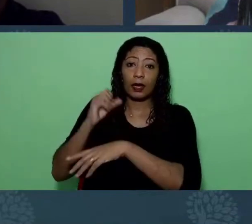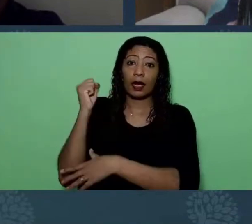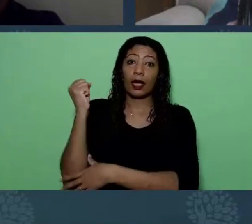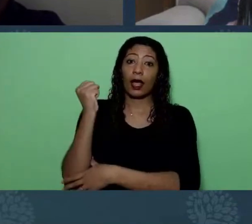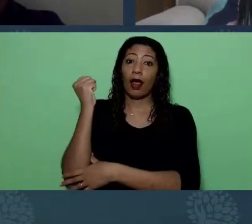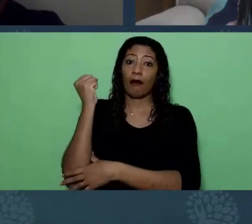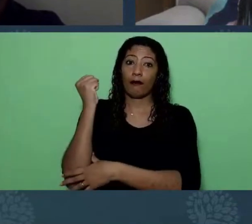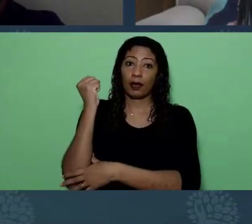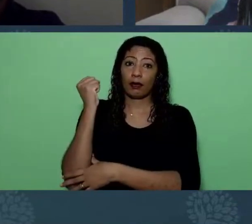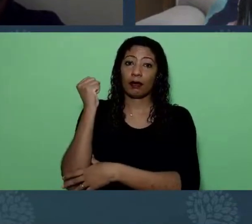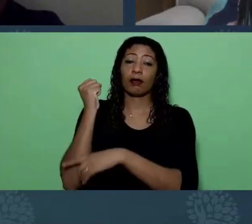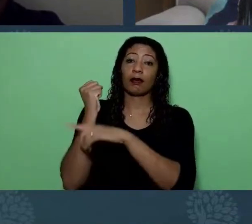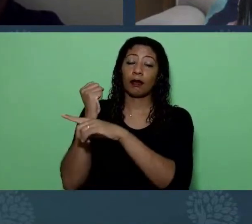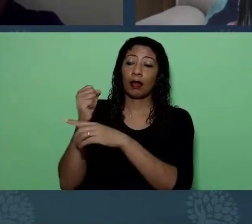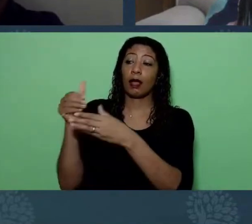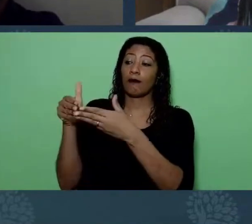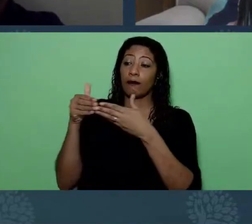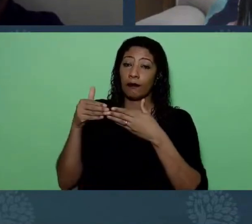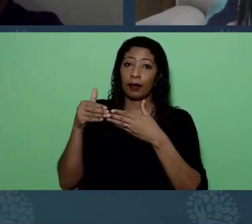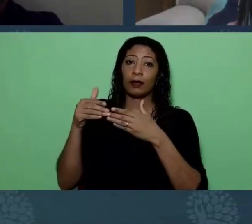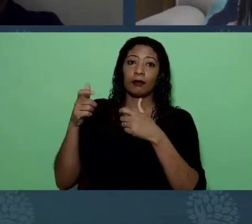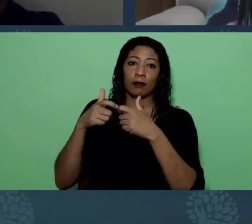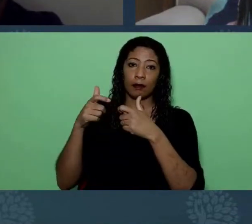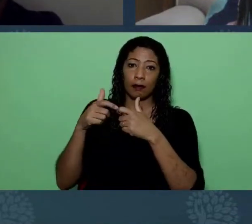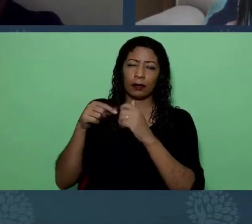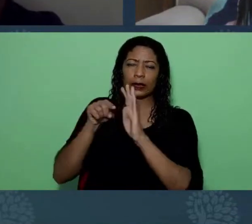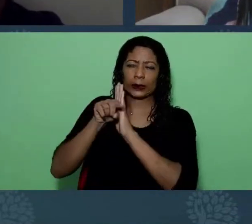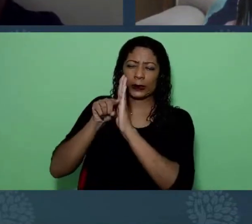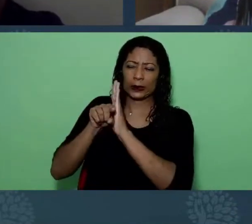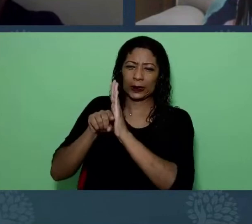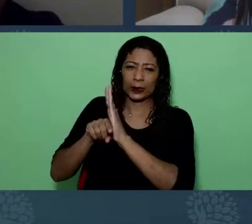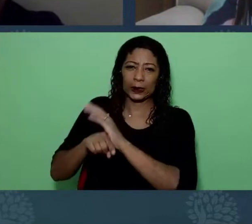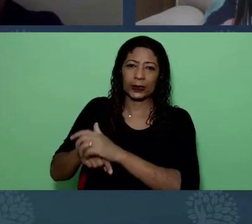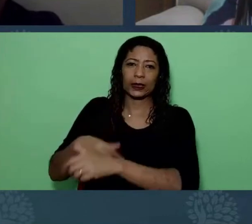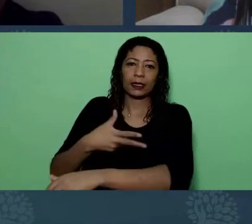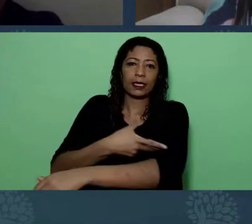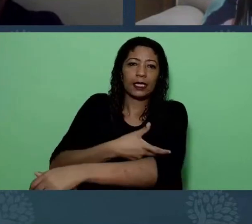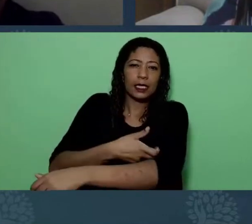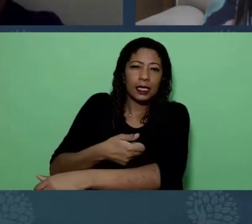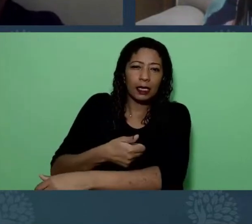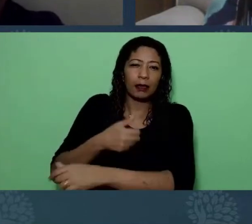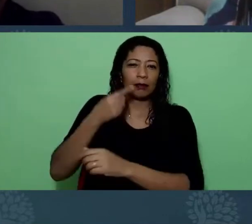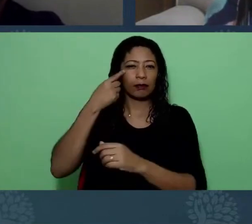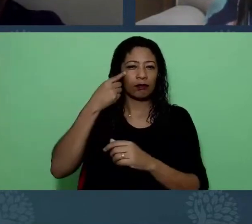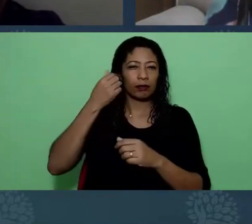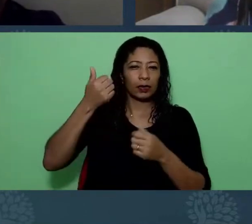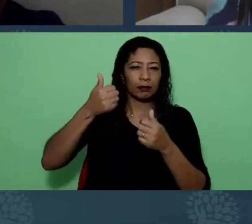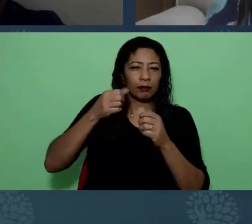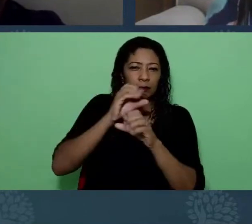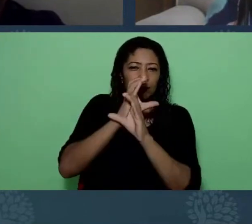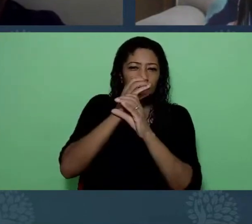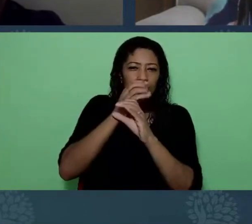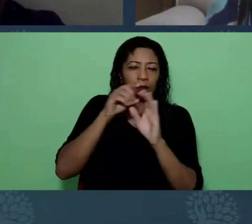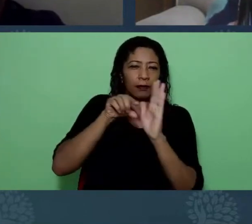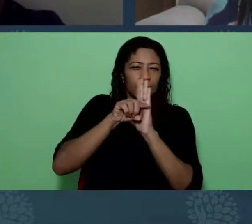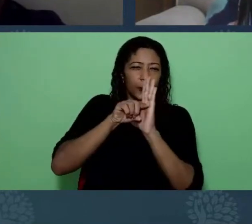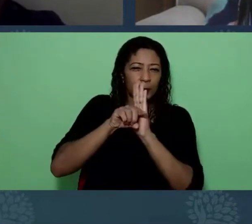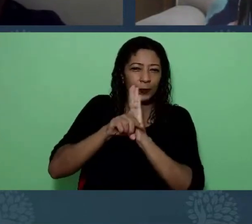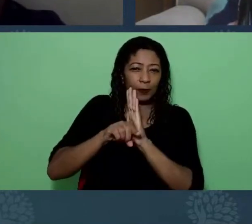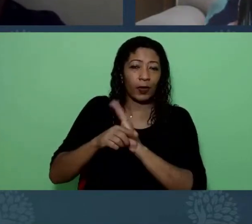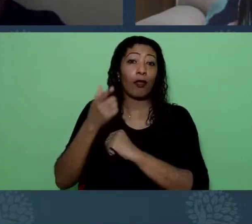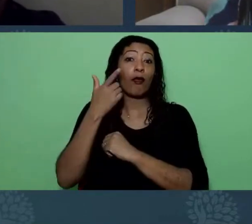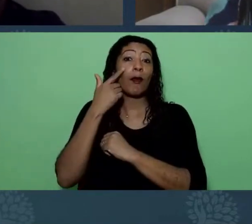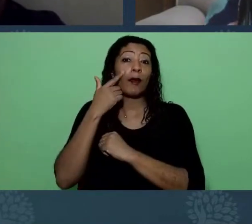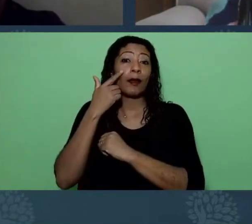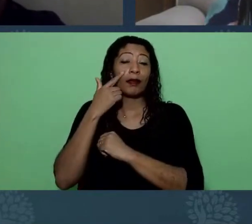vai solicitar uma série de exames, sobretudo exames de sangue, para a gente identificar qual é a via inflamatória mais importante,